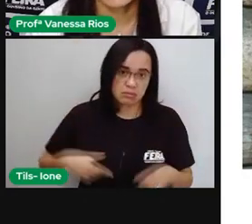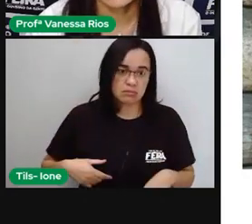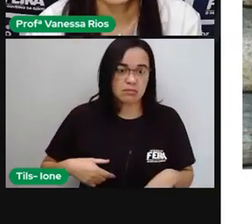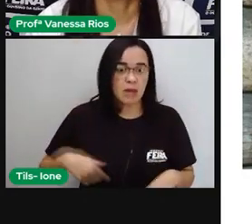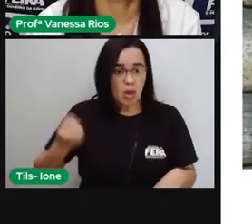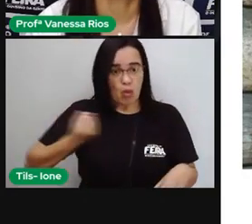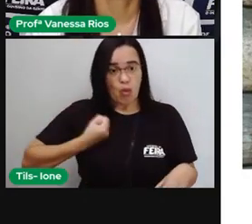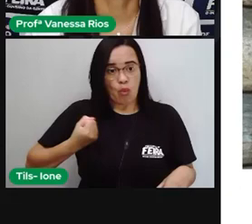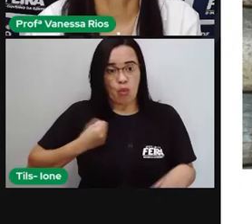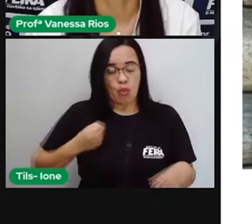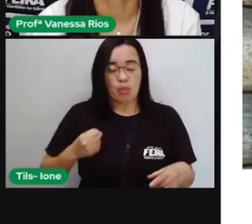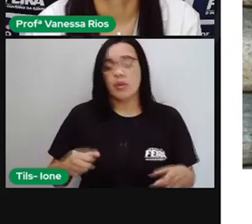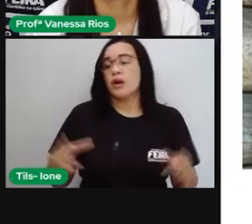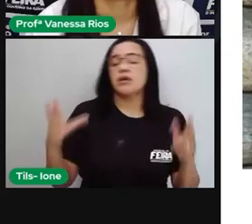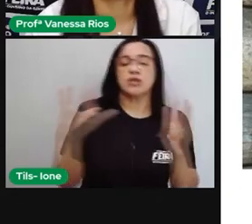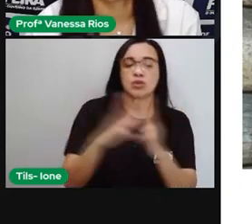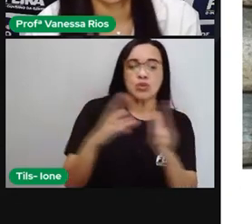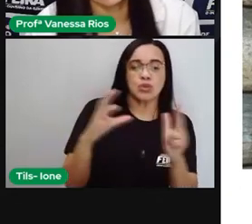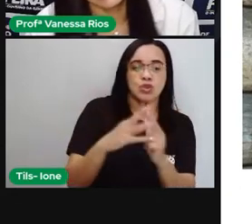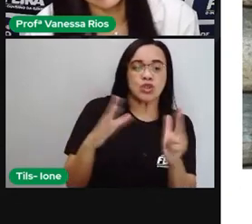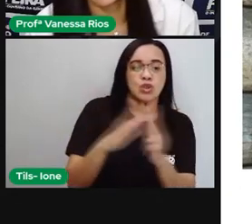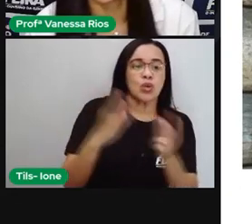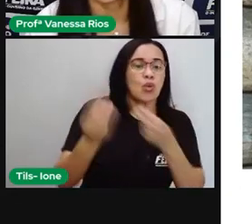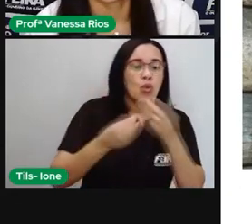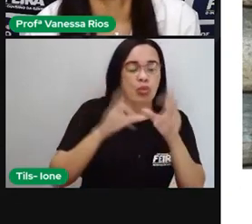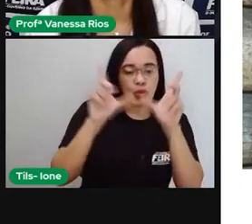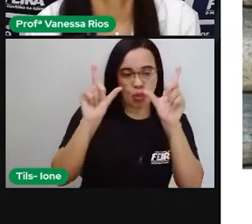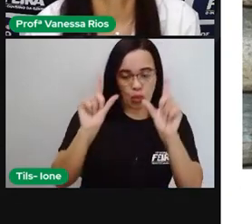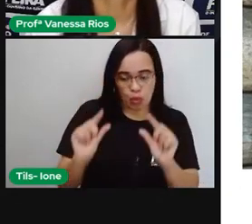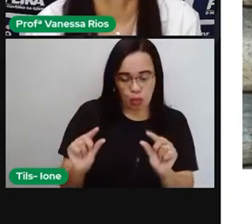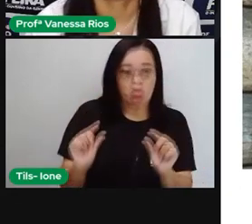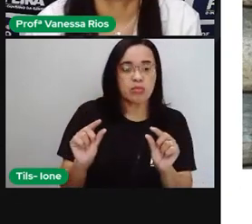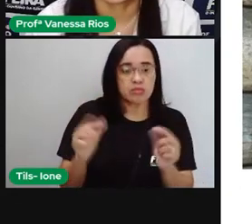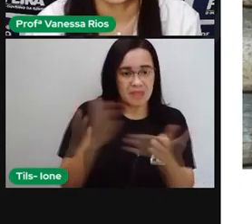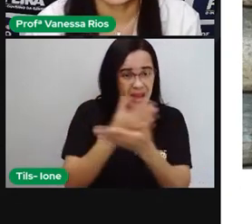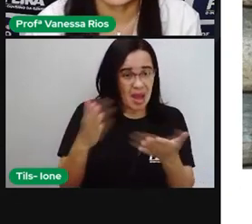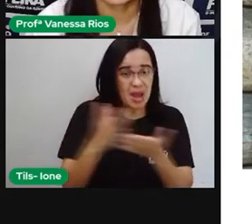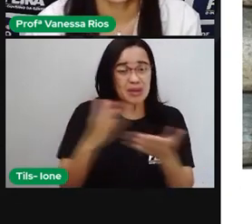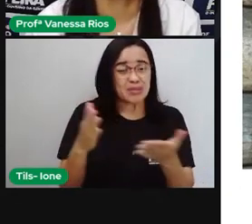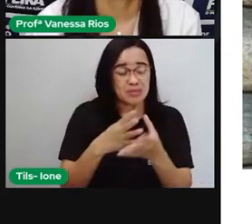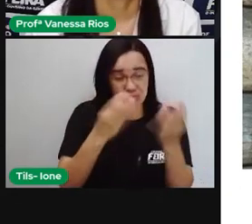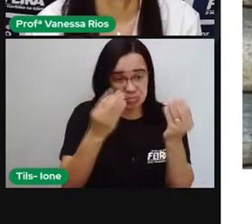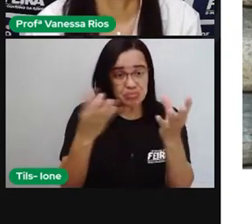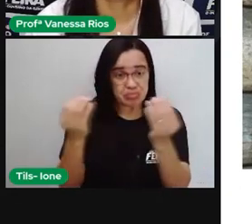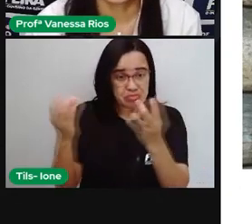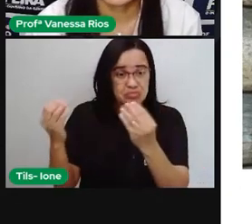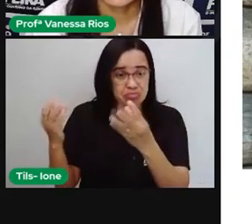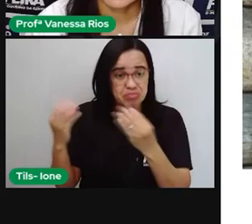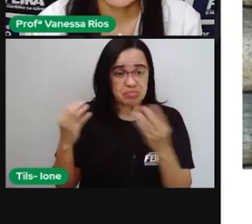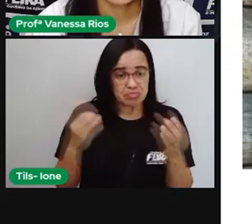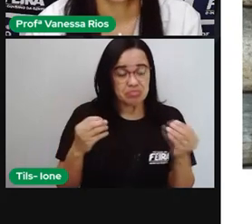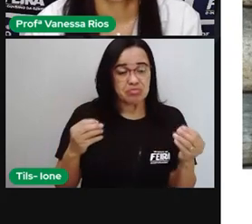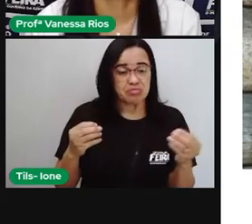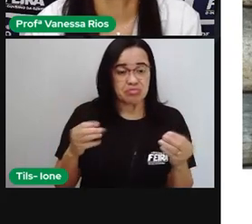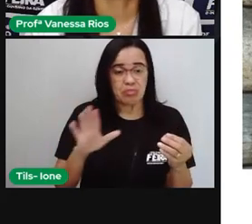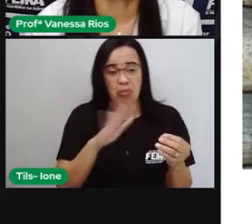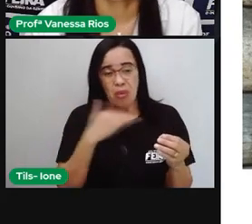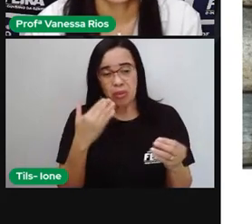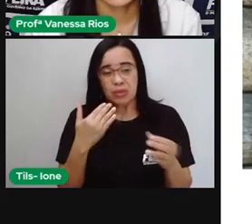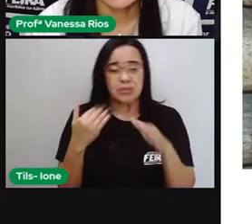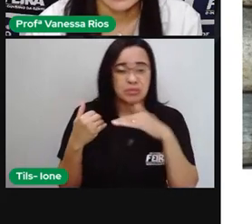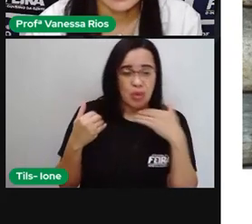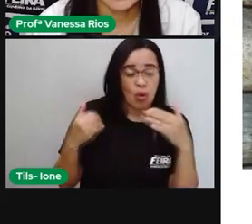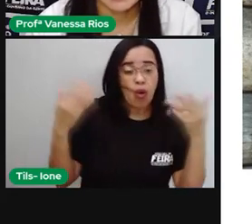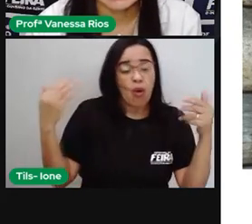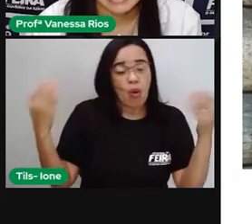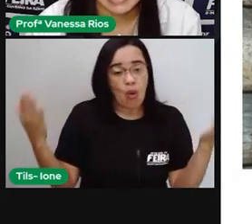diminuísse muito, né? Muitos indígenas morreram. Ainda existe um número aí grande, lutando, né, para terem